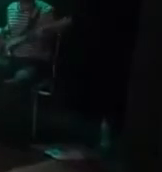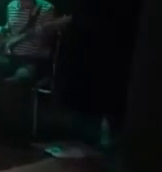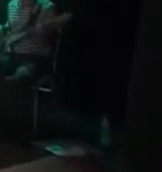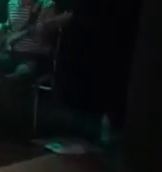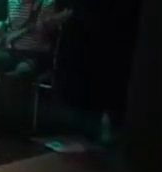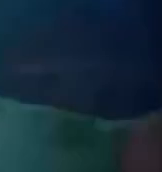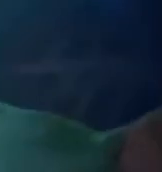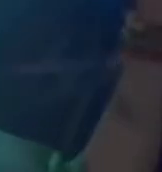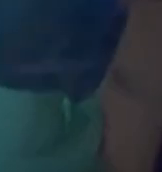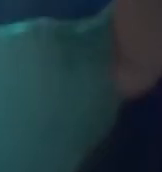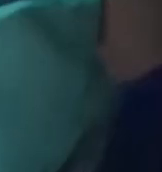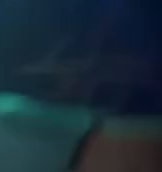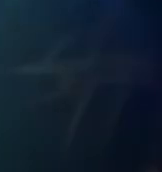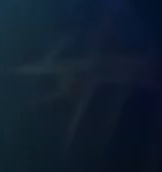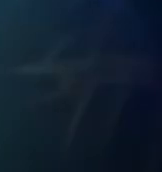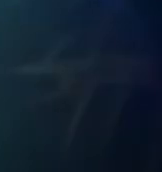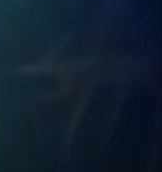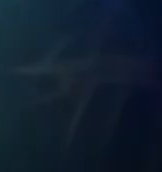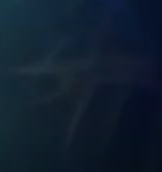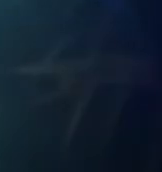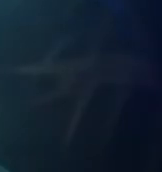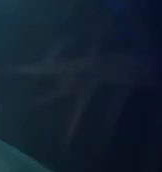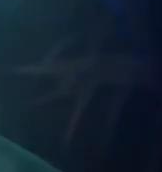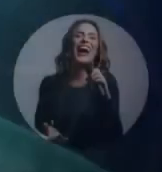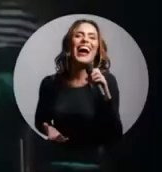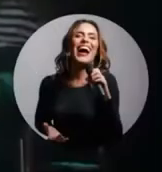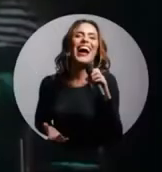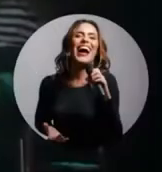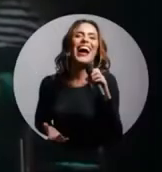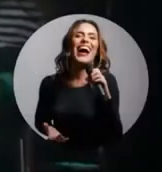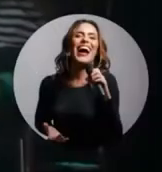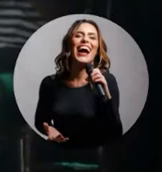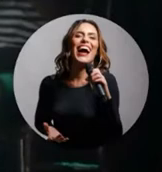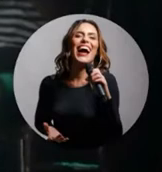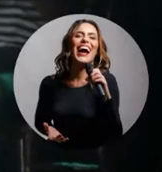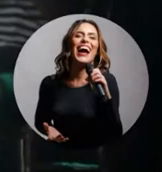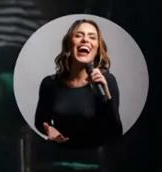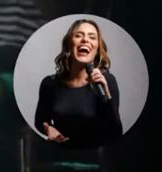Brasil, pra mim, pra mim,